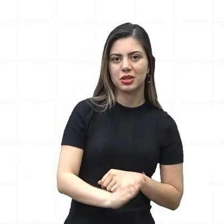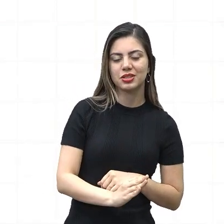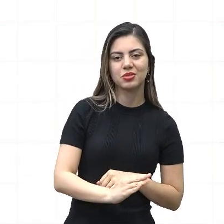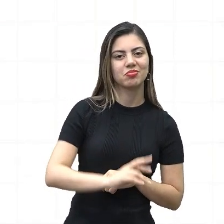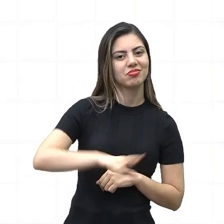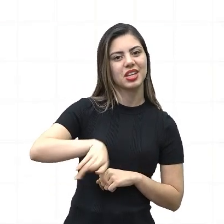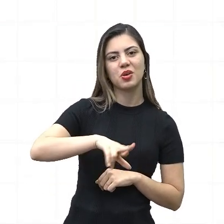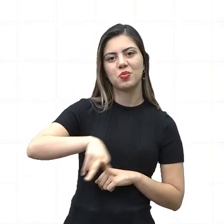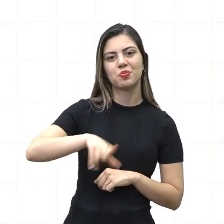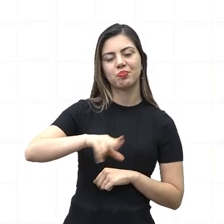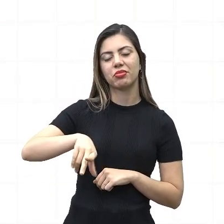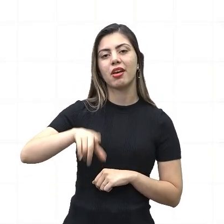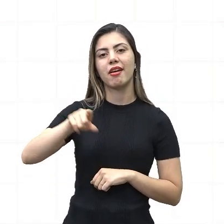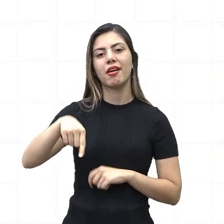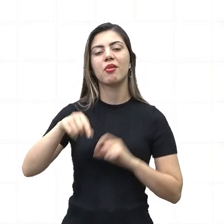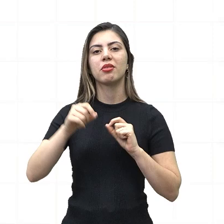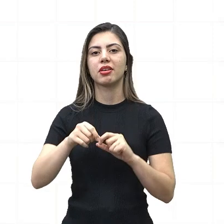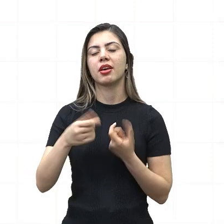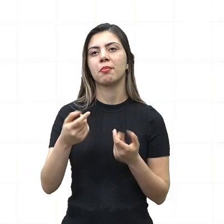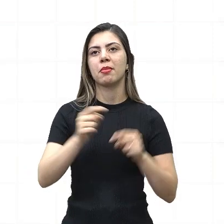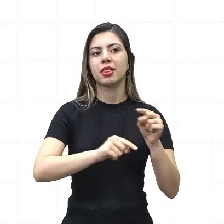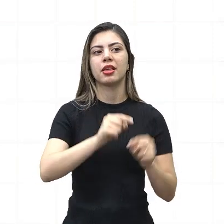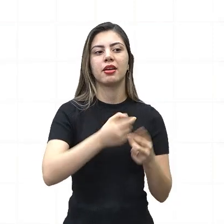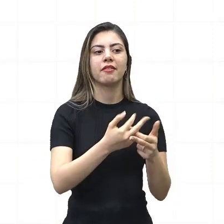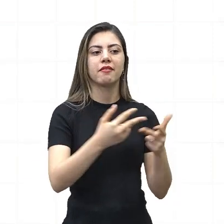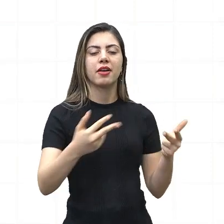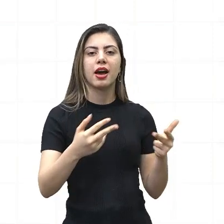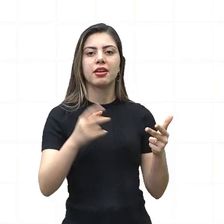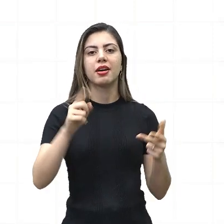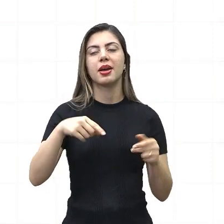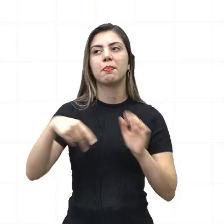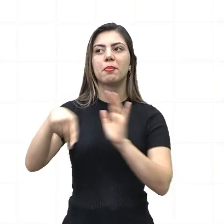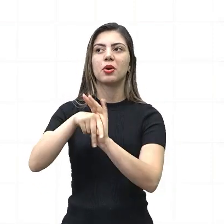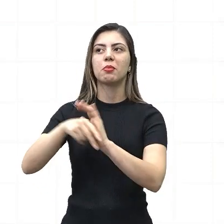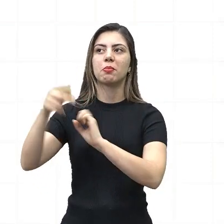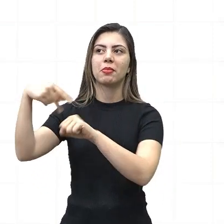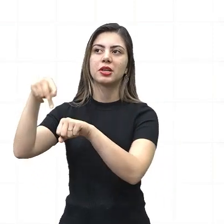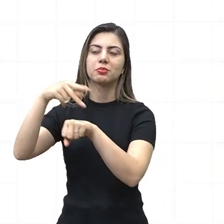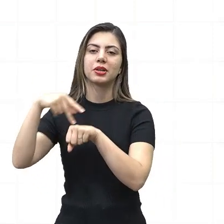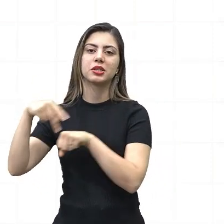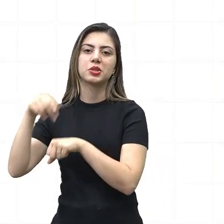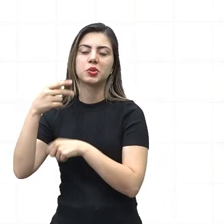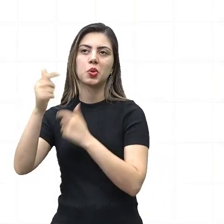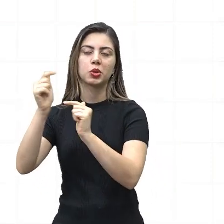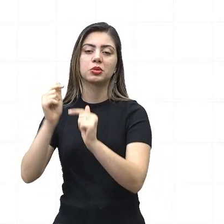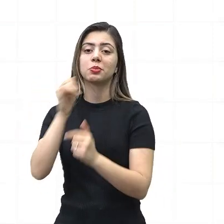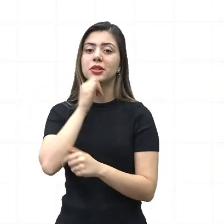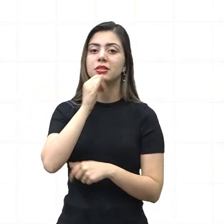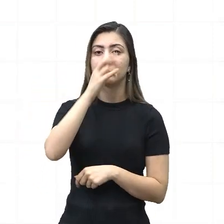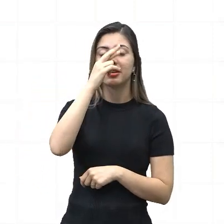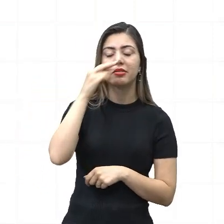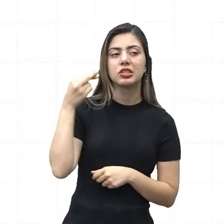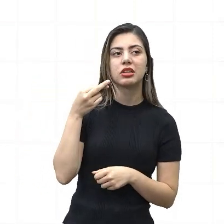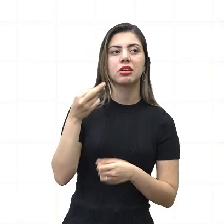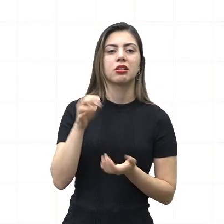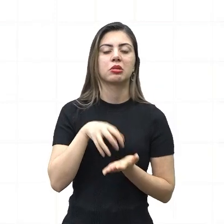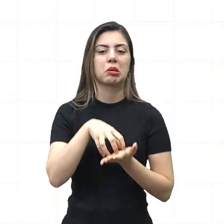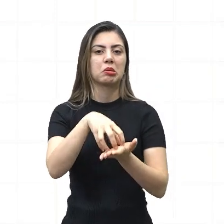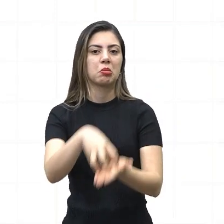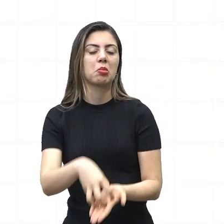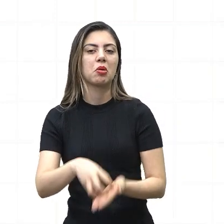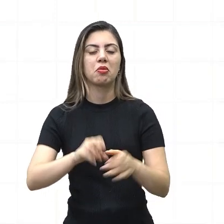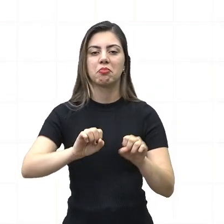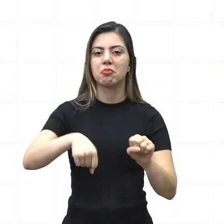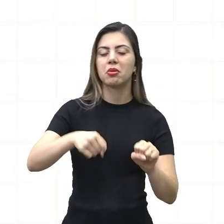delas, né? São de marcas ali que são de outros países. É uma marca de refrigerante, é uma fábrica de automóvel, de moto, né, ou